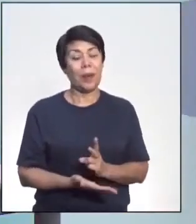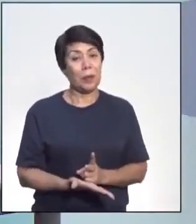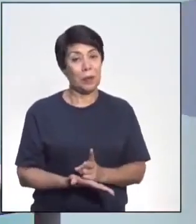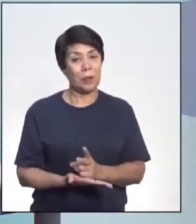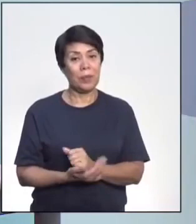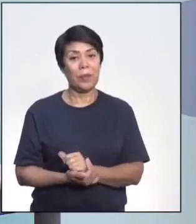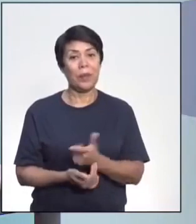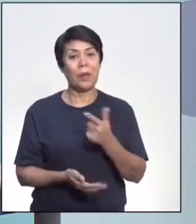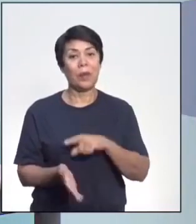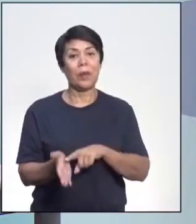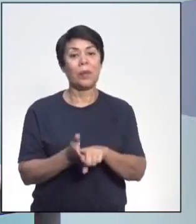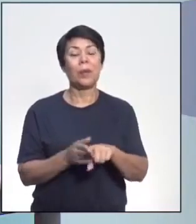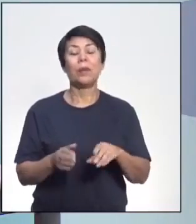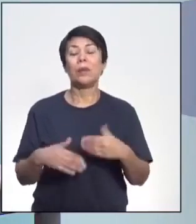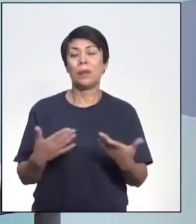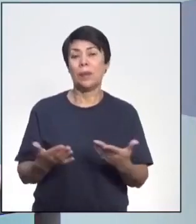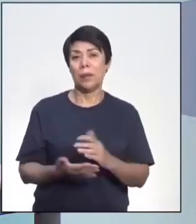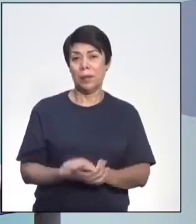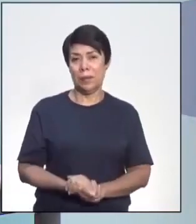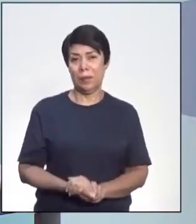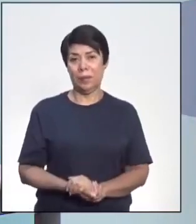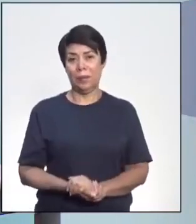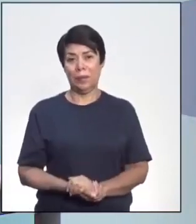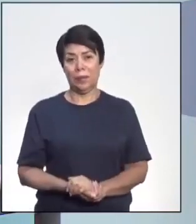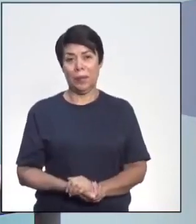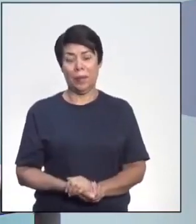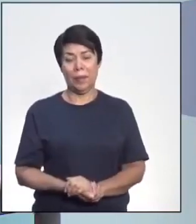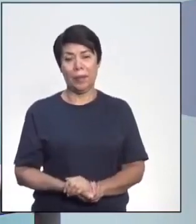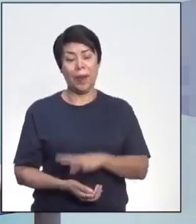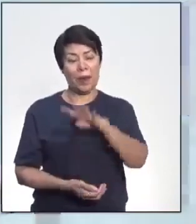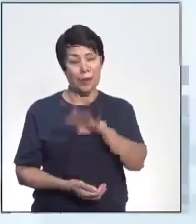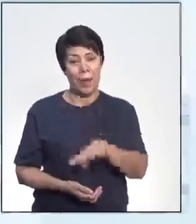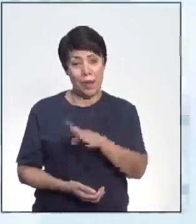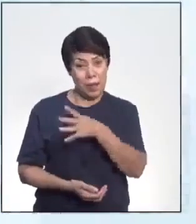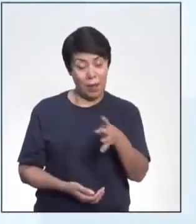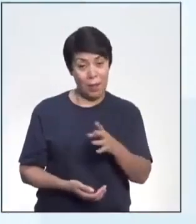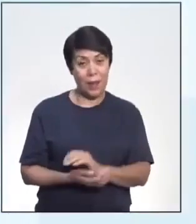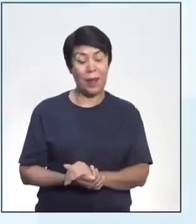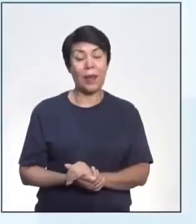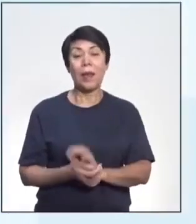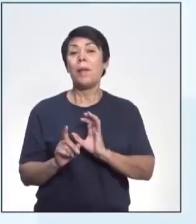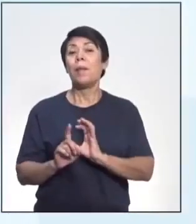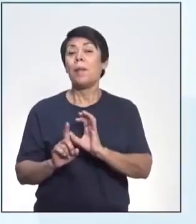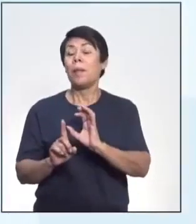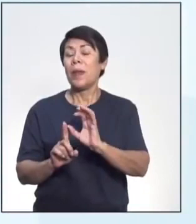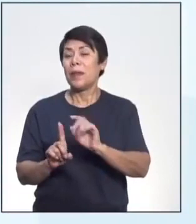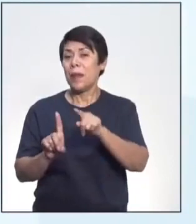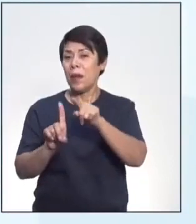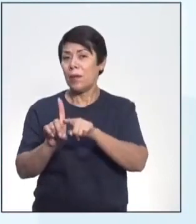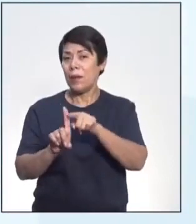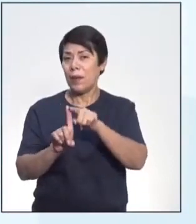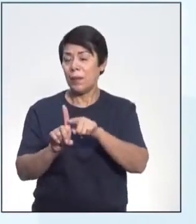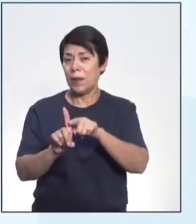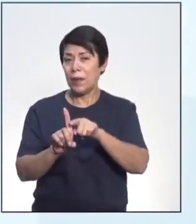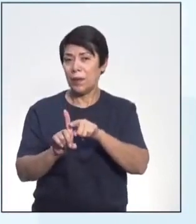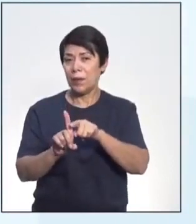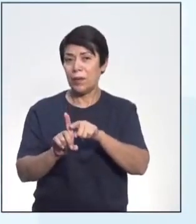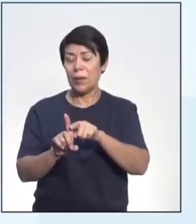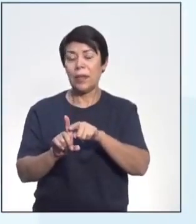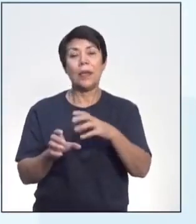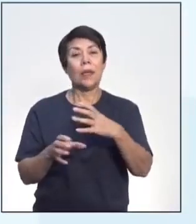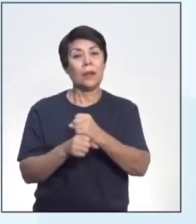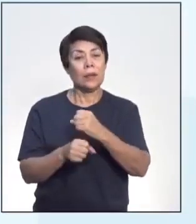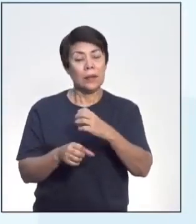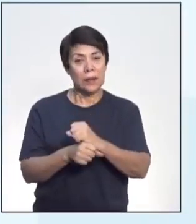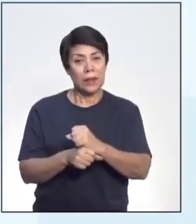aqui, vamos ver a próxima pergunta, né? Continuando a mesma tabela, qual é a condição de pressão e temperatura? A